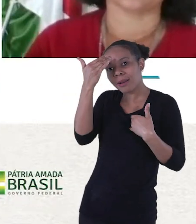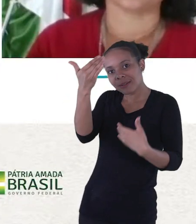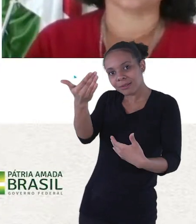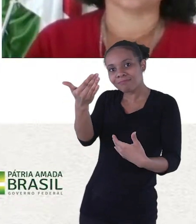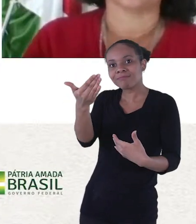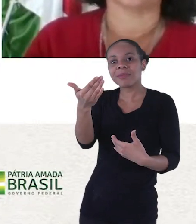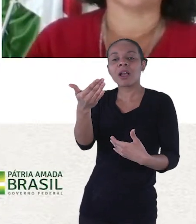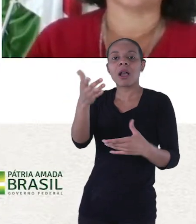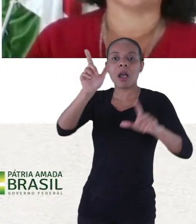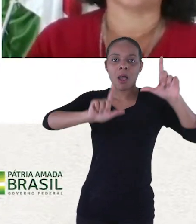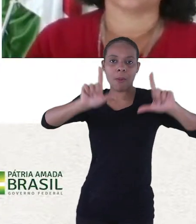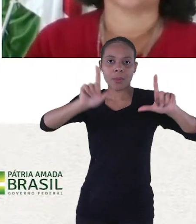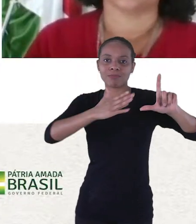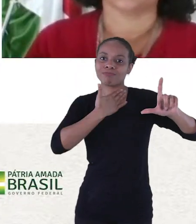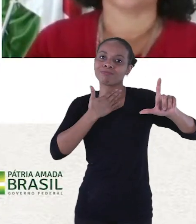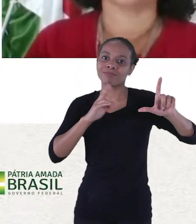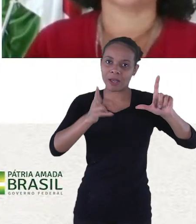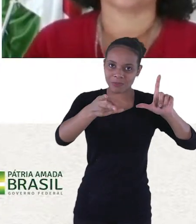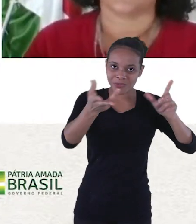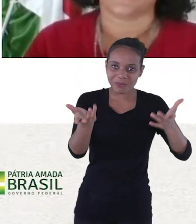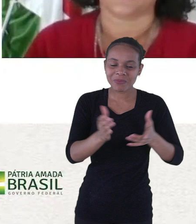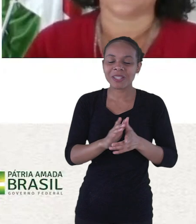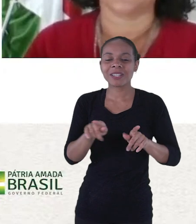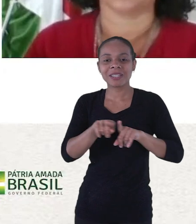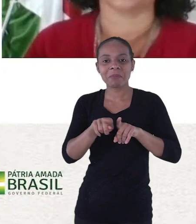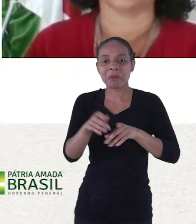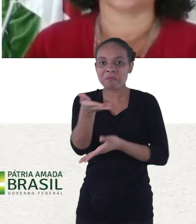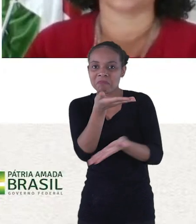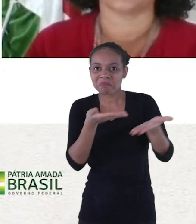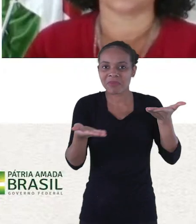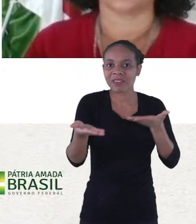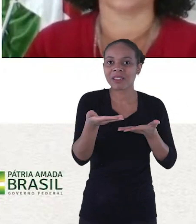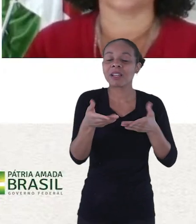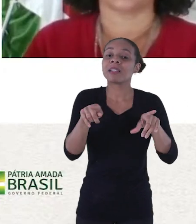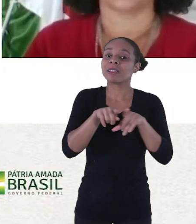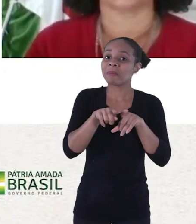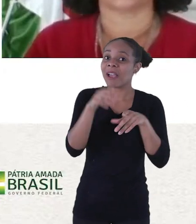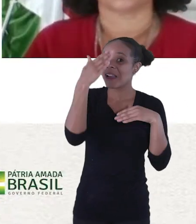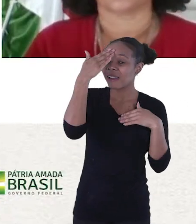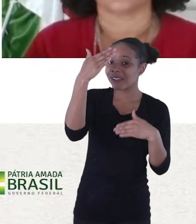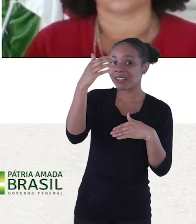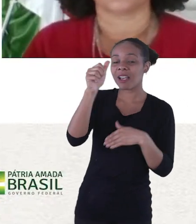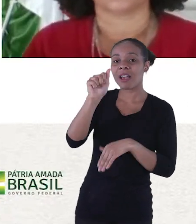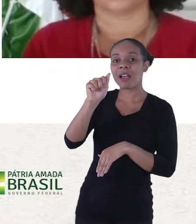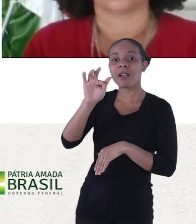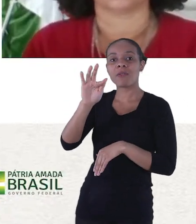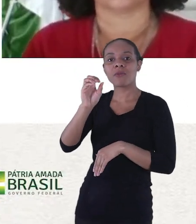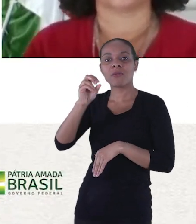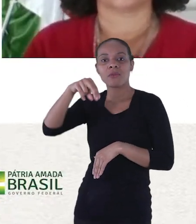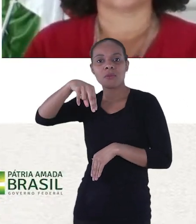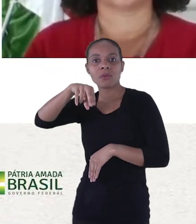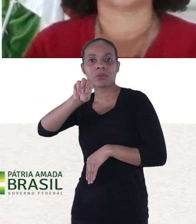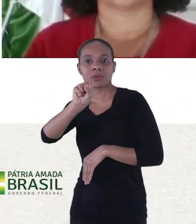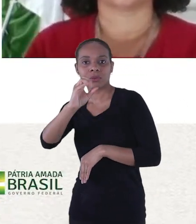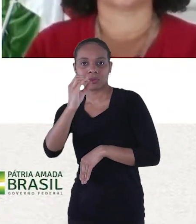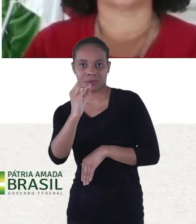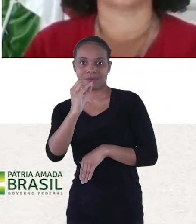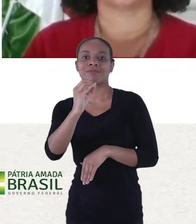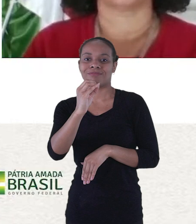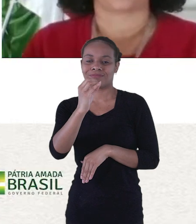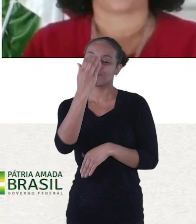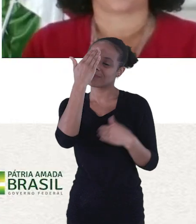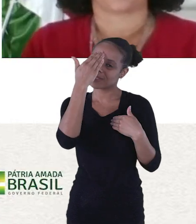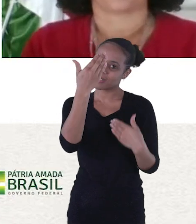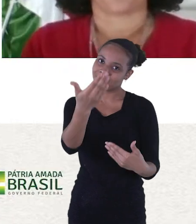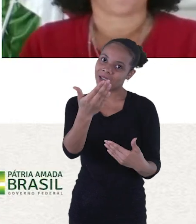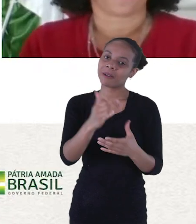a mediação do França, mas agradecer também ao Afonso Borges, que é um batalhador, né, da FIA Araxá.